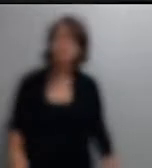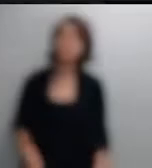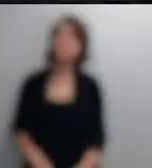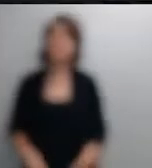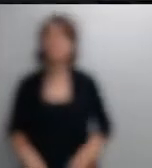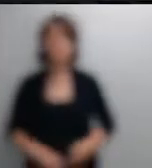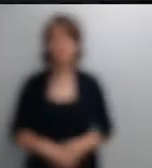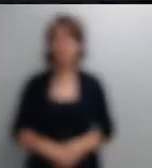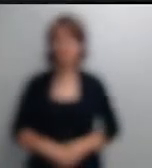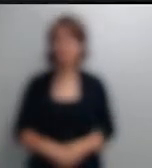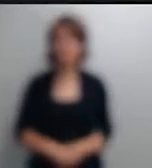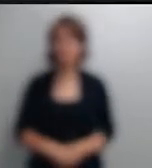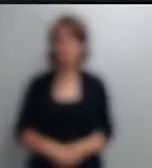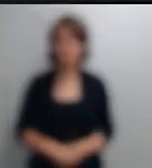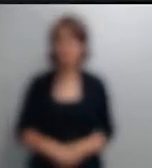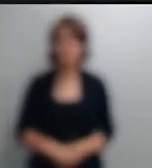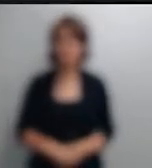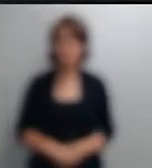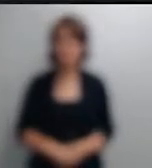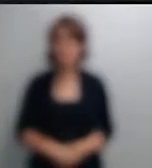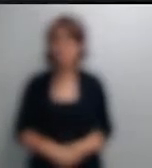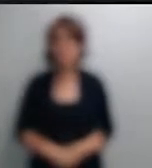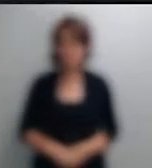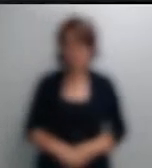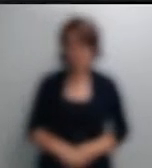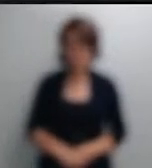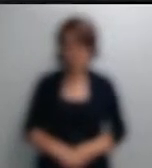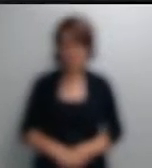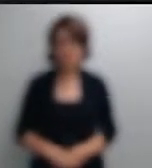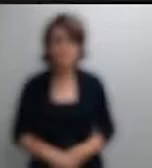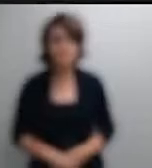critérios previstos nos parágrafos 2º e 3º